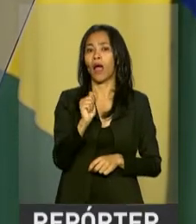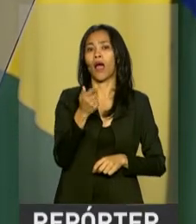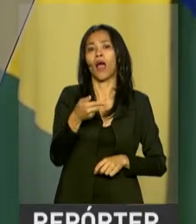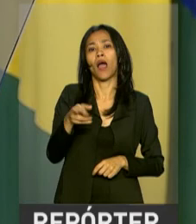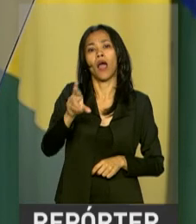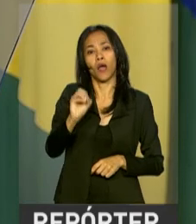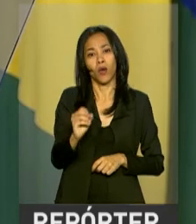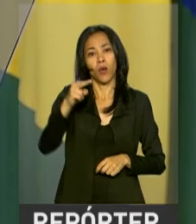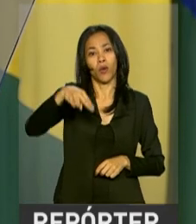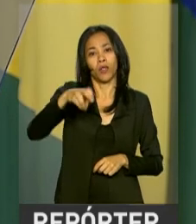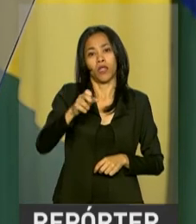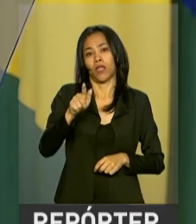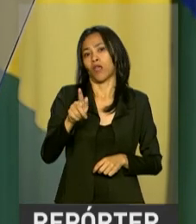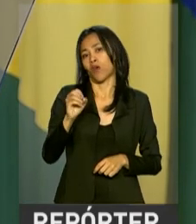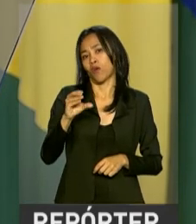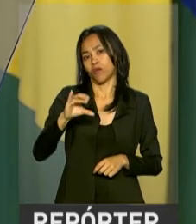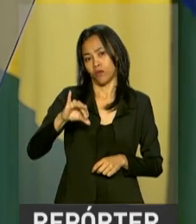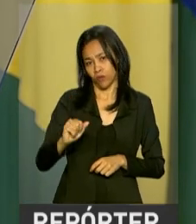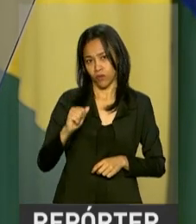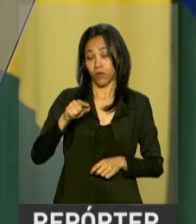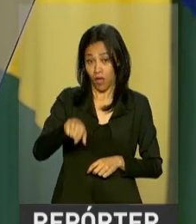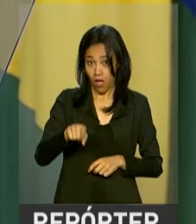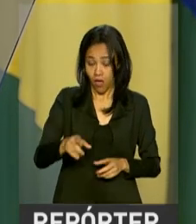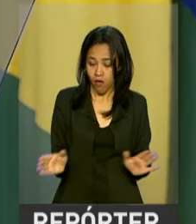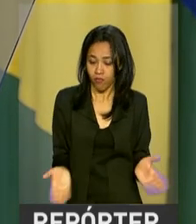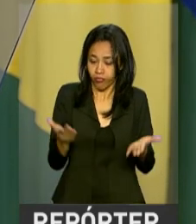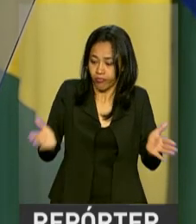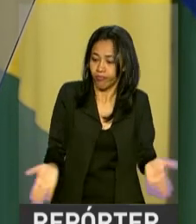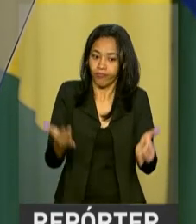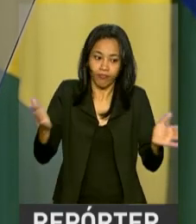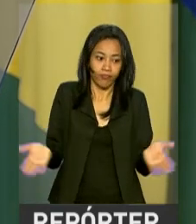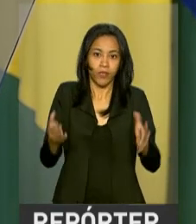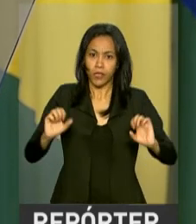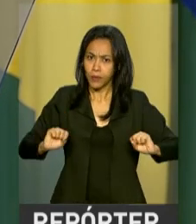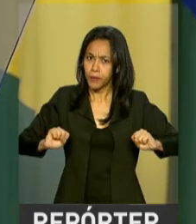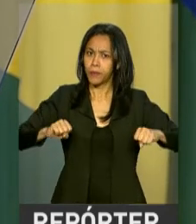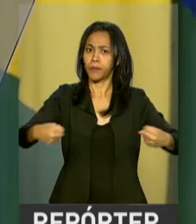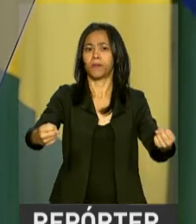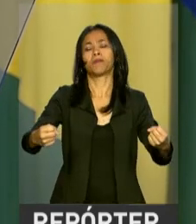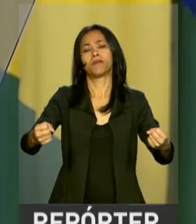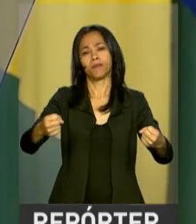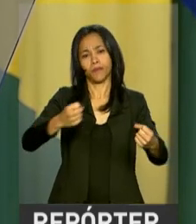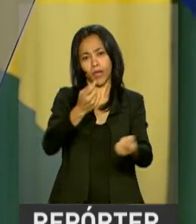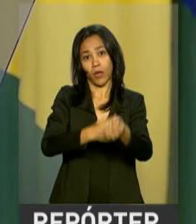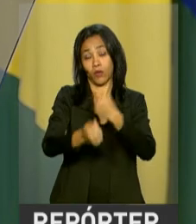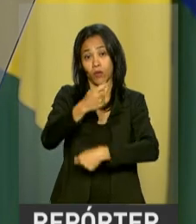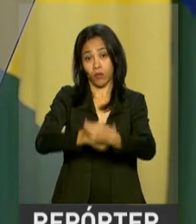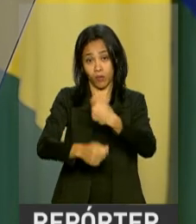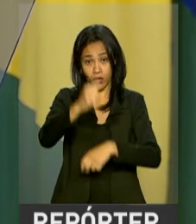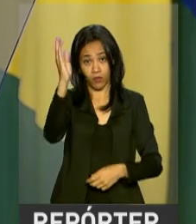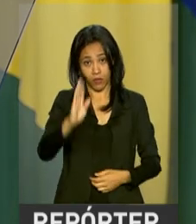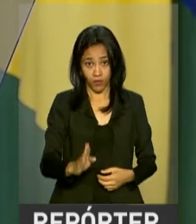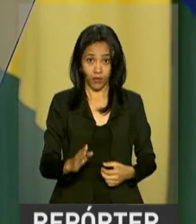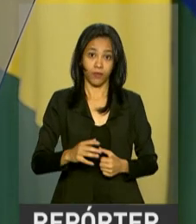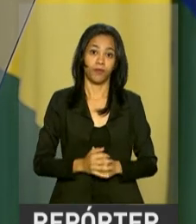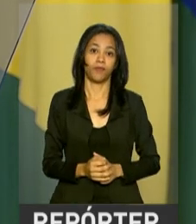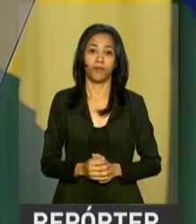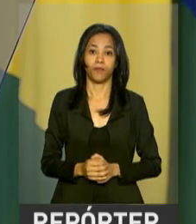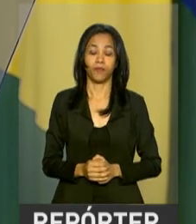naturalmente estimulam a produção impulsionam o crescimento da economia brasileira